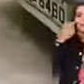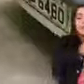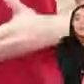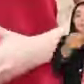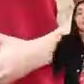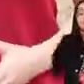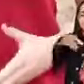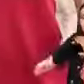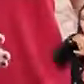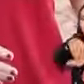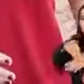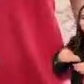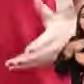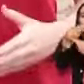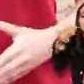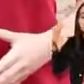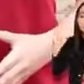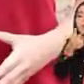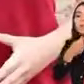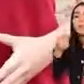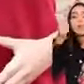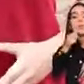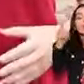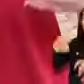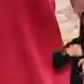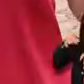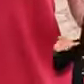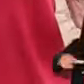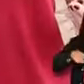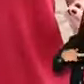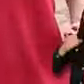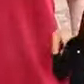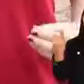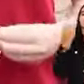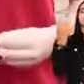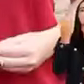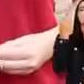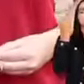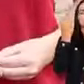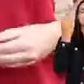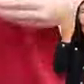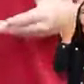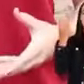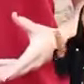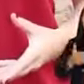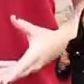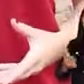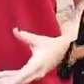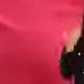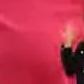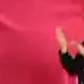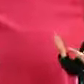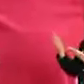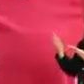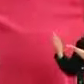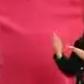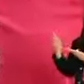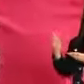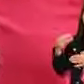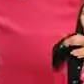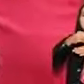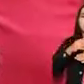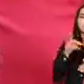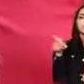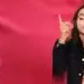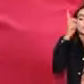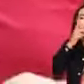distribuição e dessa entrega para o homem e para a mulher do campo. A importância que tem para a agricultura ações como essa, solicitações do